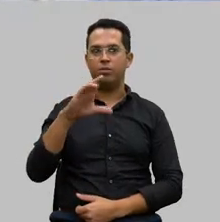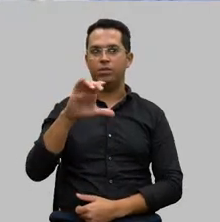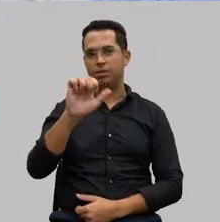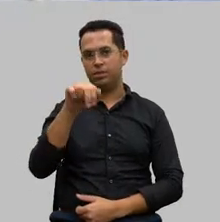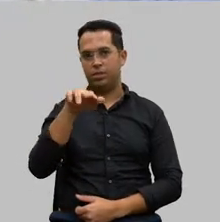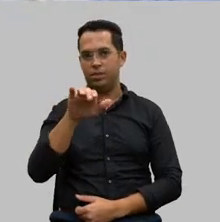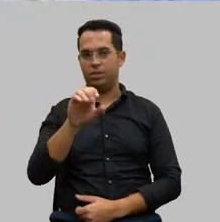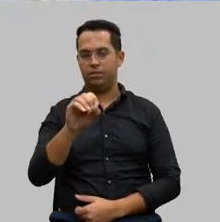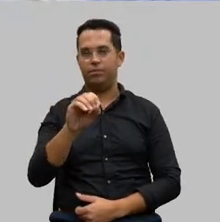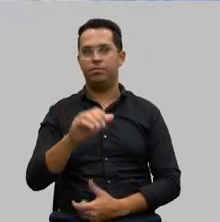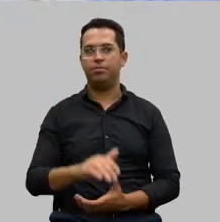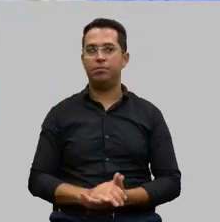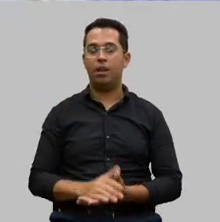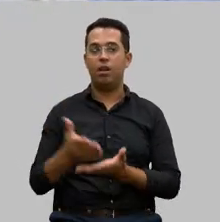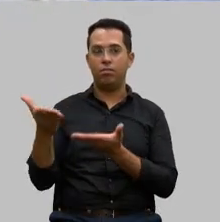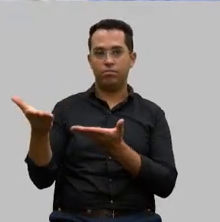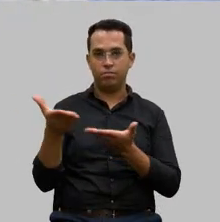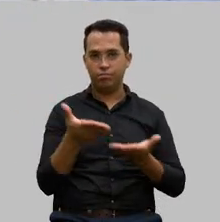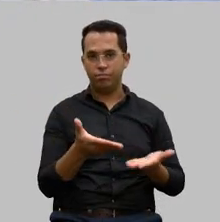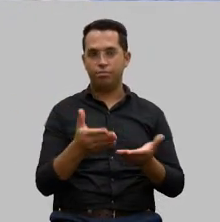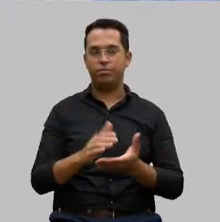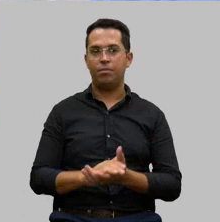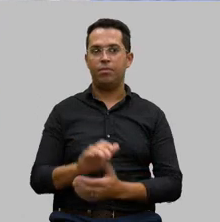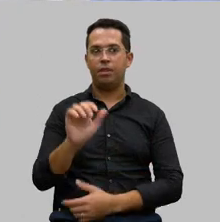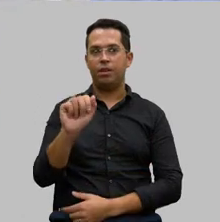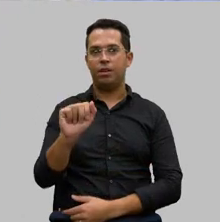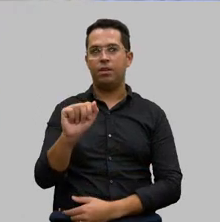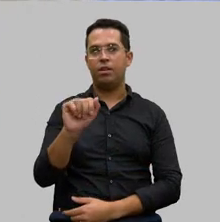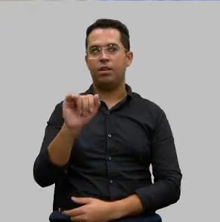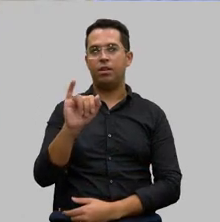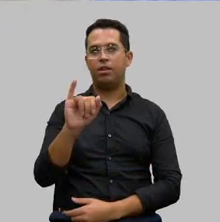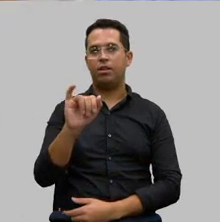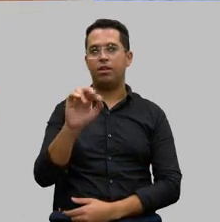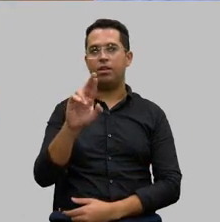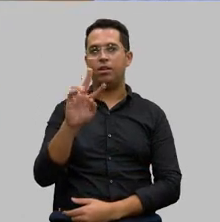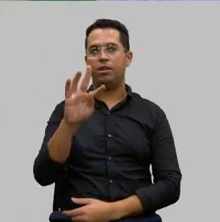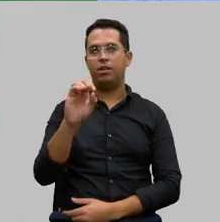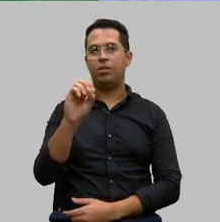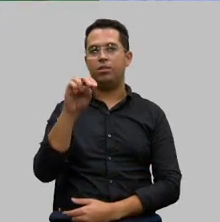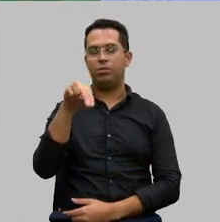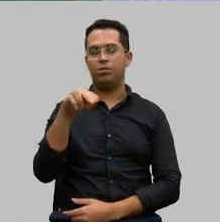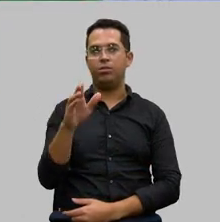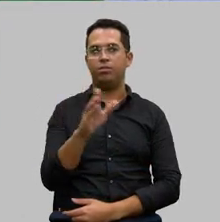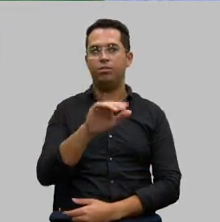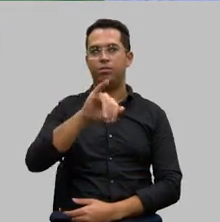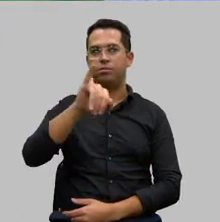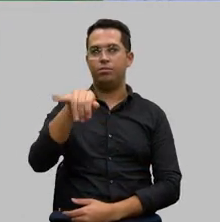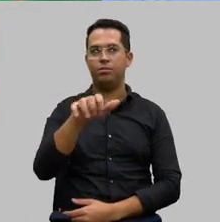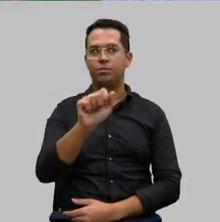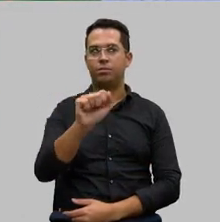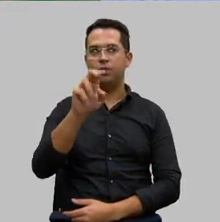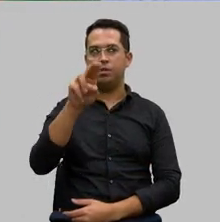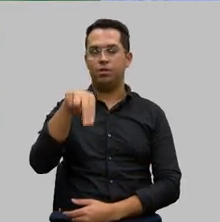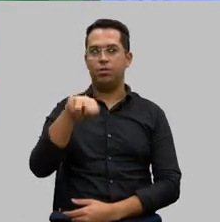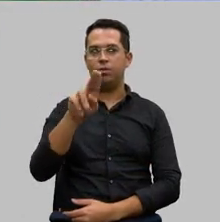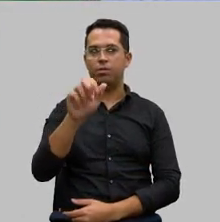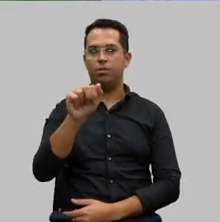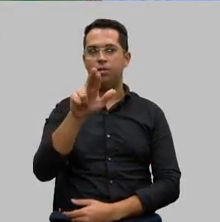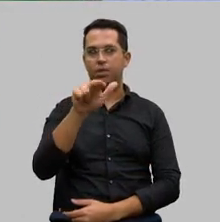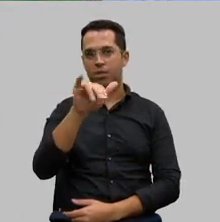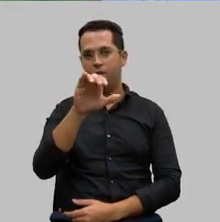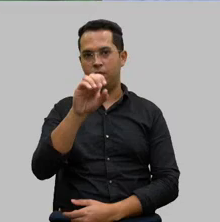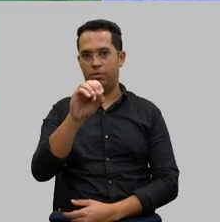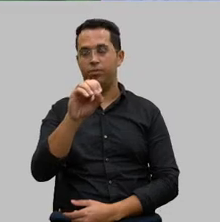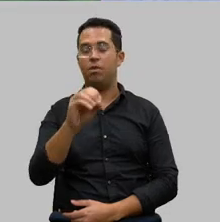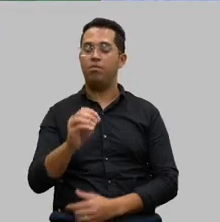Airton Januário Conselheiro do Conselho Municipal do idoso de Belo Horizonte reforçando mais uma vez um pedido pra gente se manter dentro dos 3